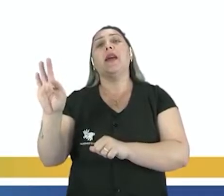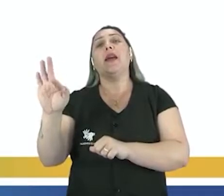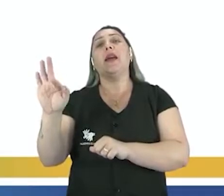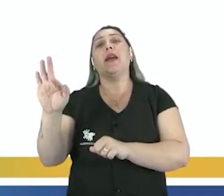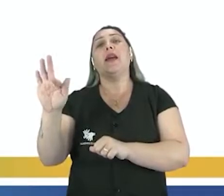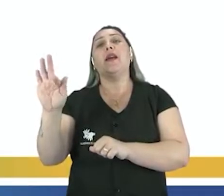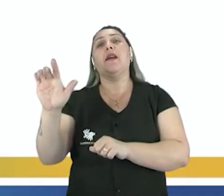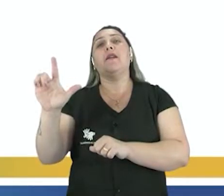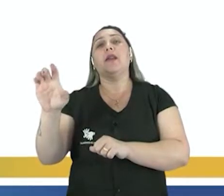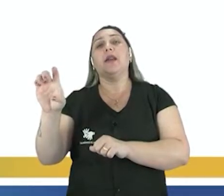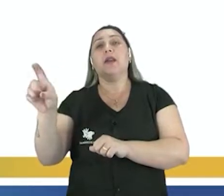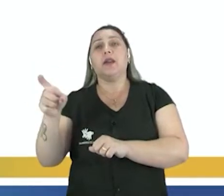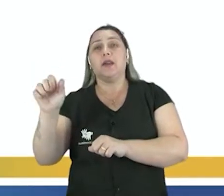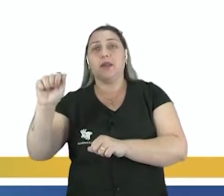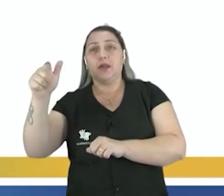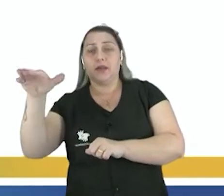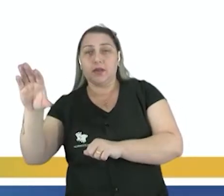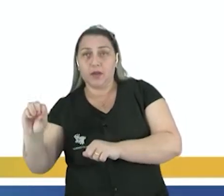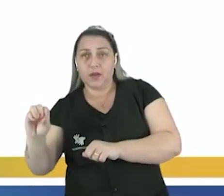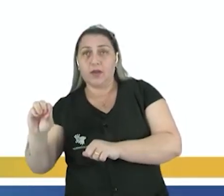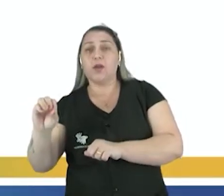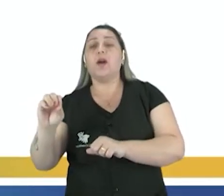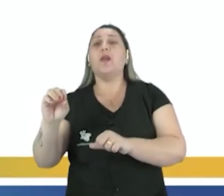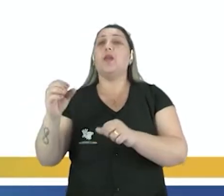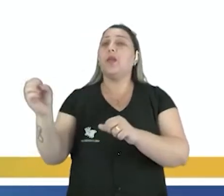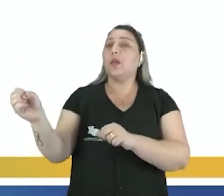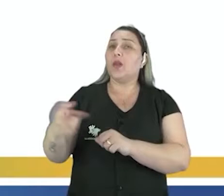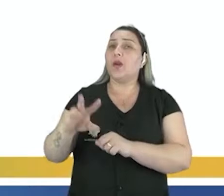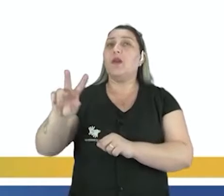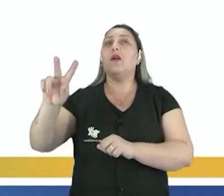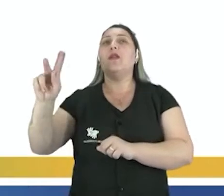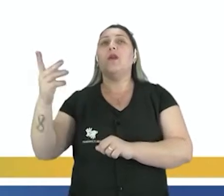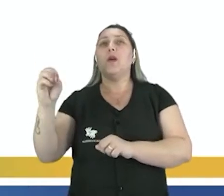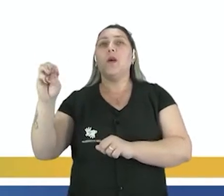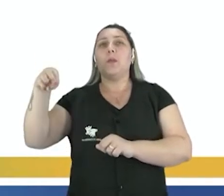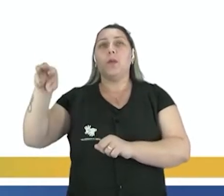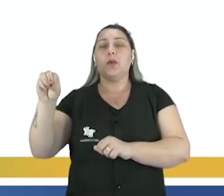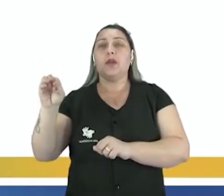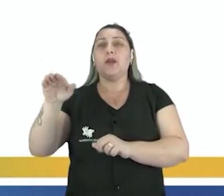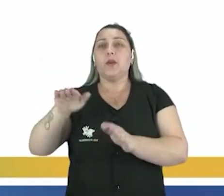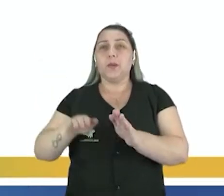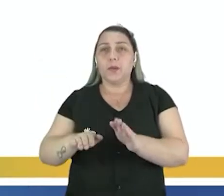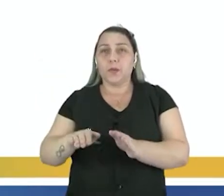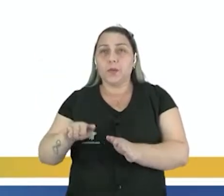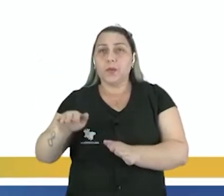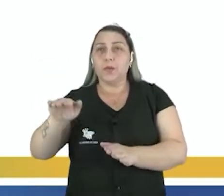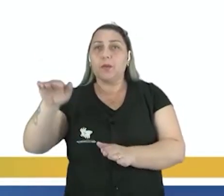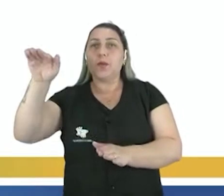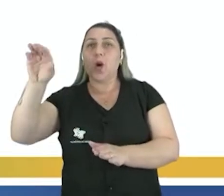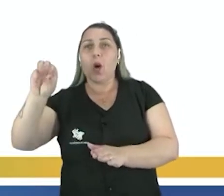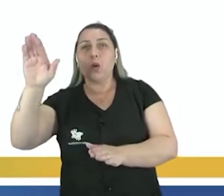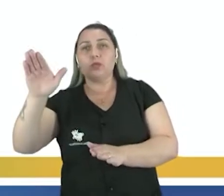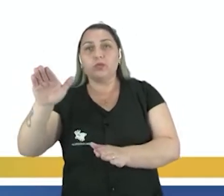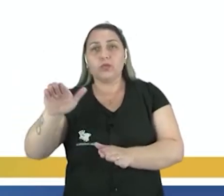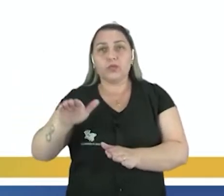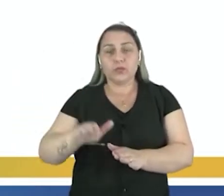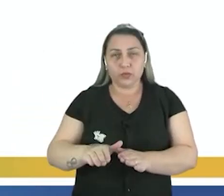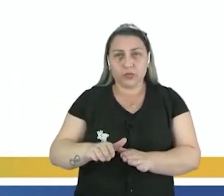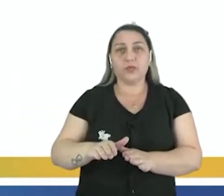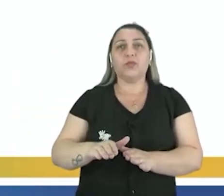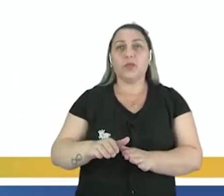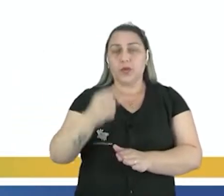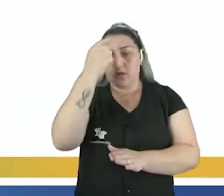uma nova transformação geométrica, a homotetia, que é a ampliação ou a redução de uma figura